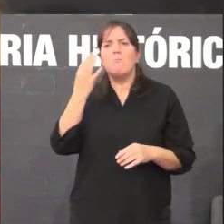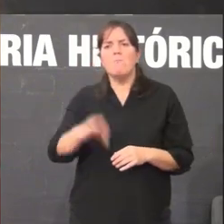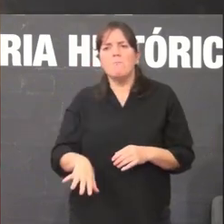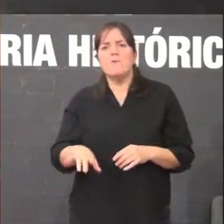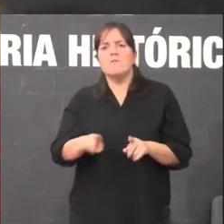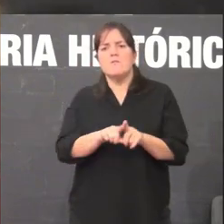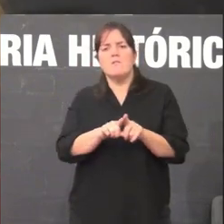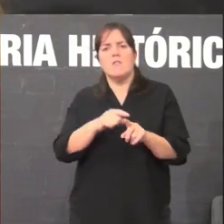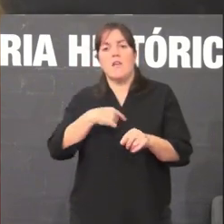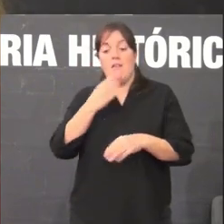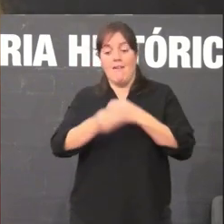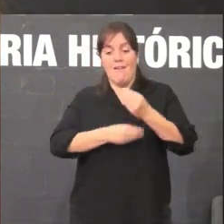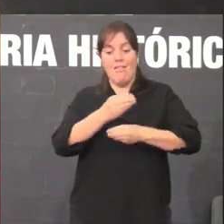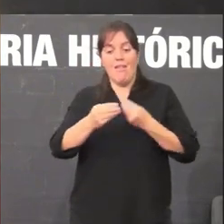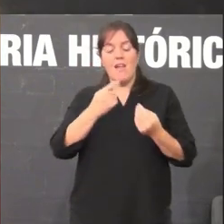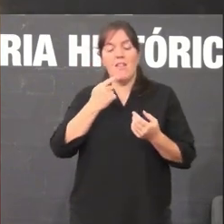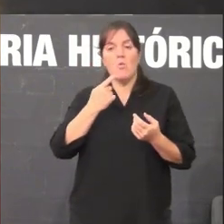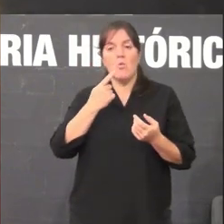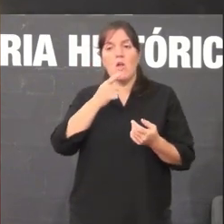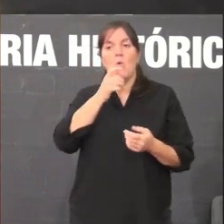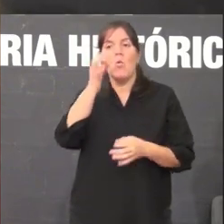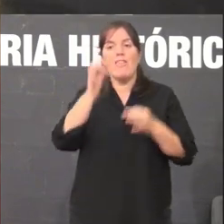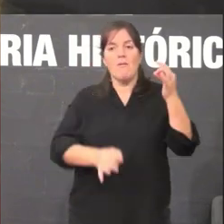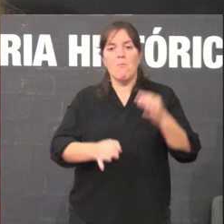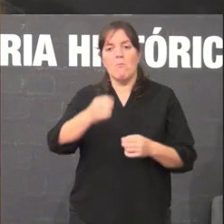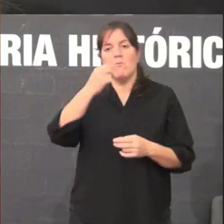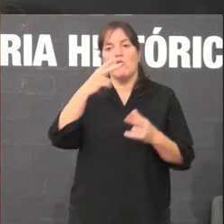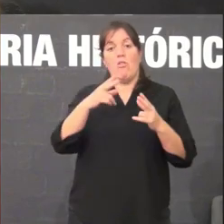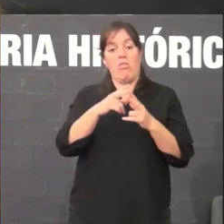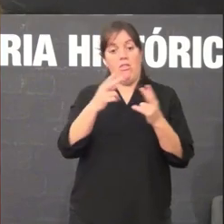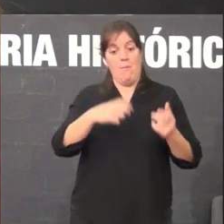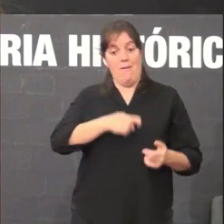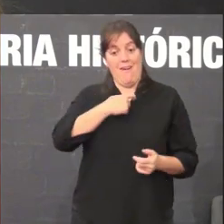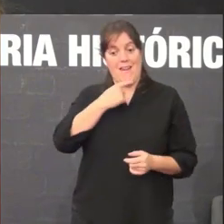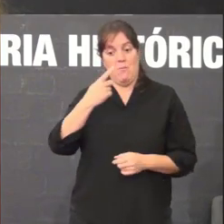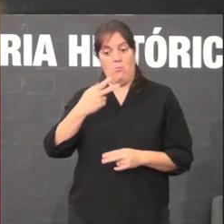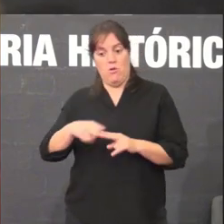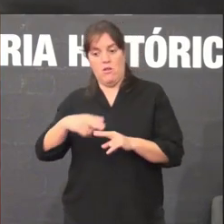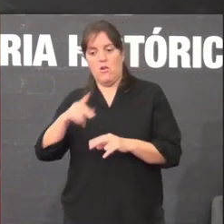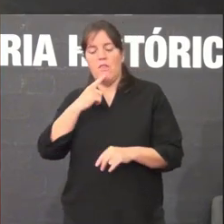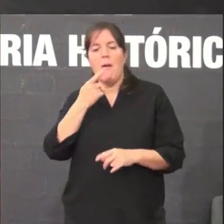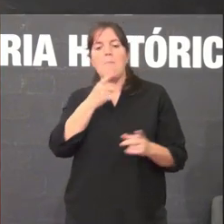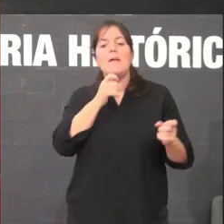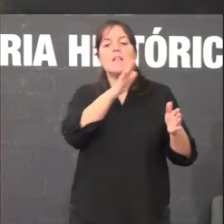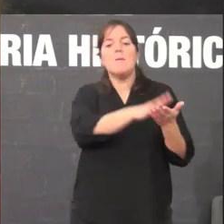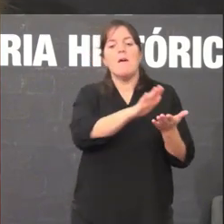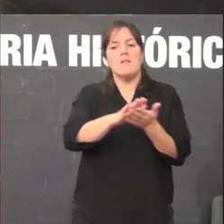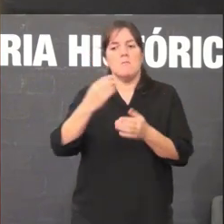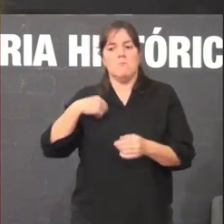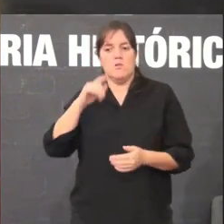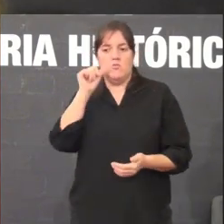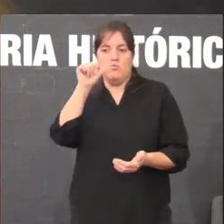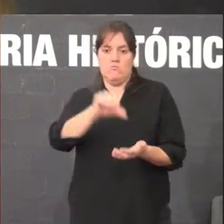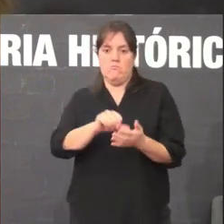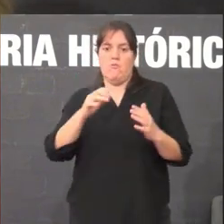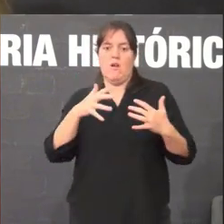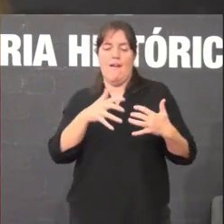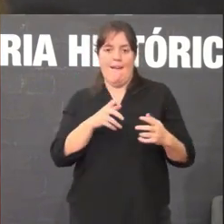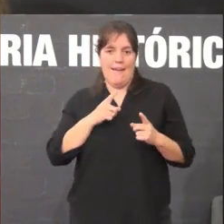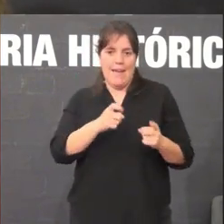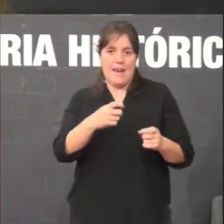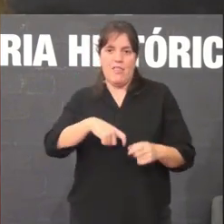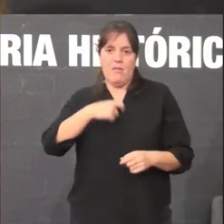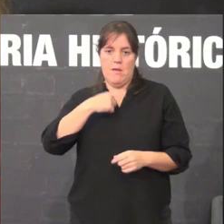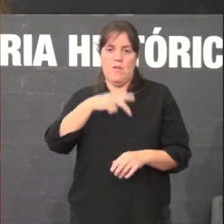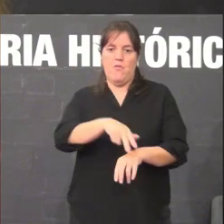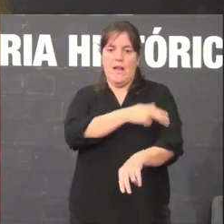recuperação moral ou de reconhecimento jurídico e político das vítimas da Guerra Civil e do franquismo. É verdade que depois, com